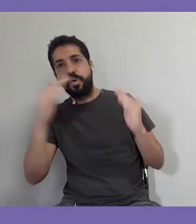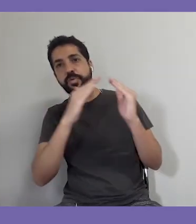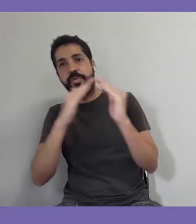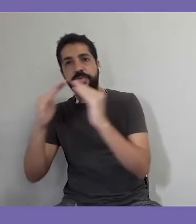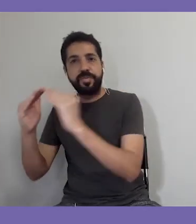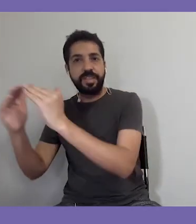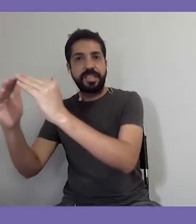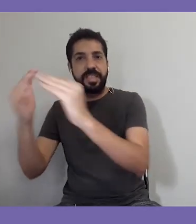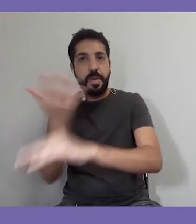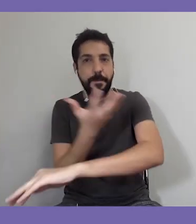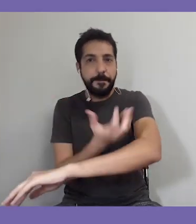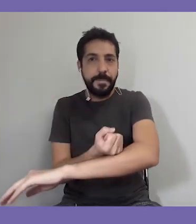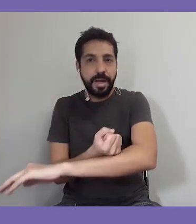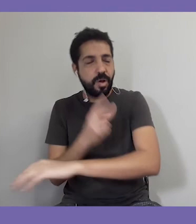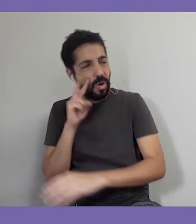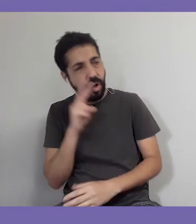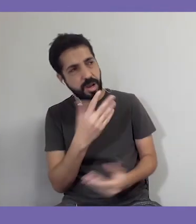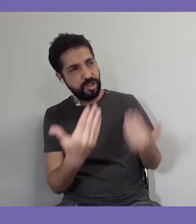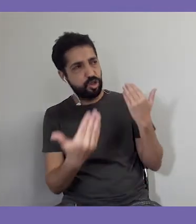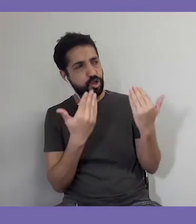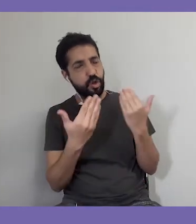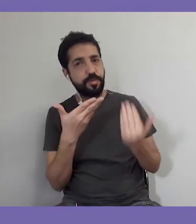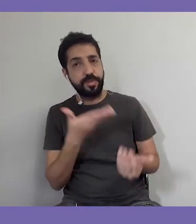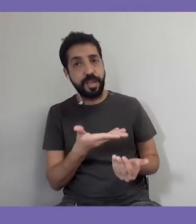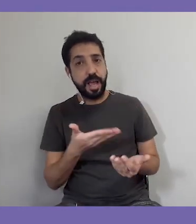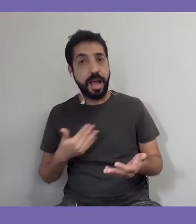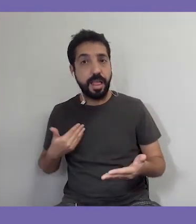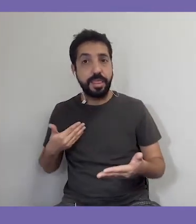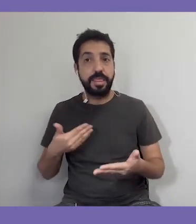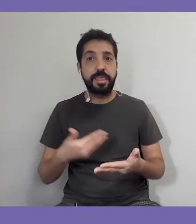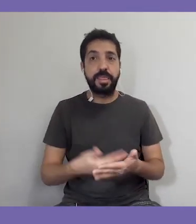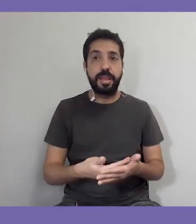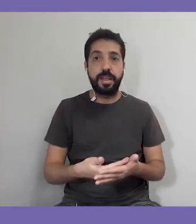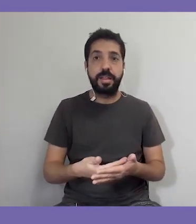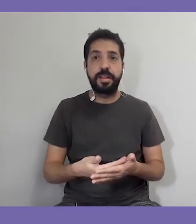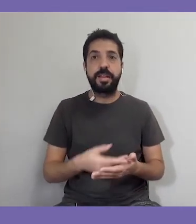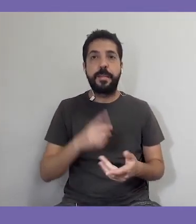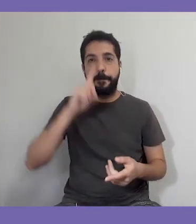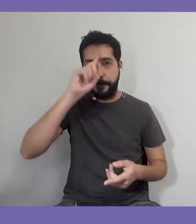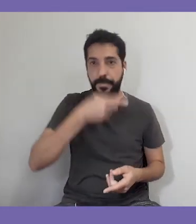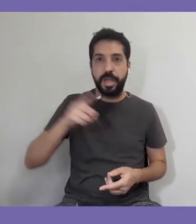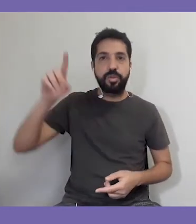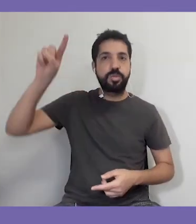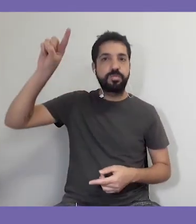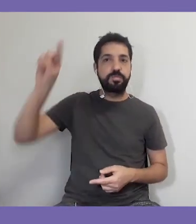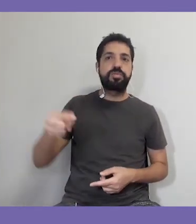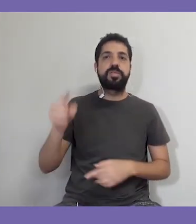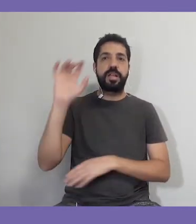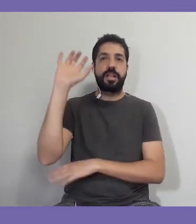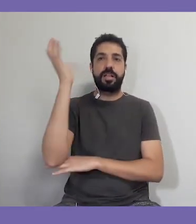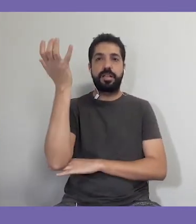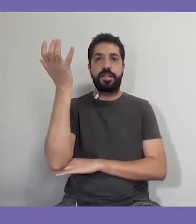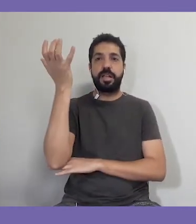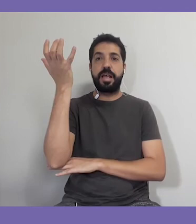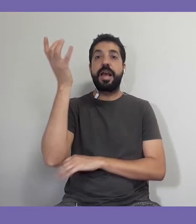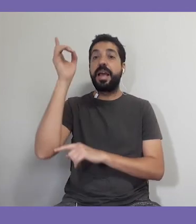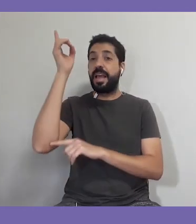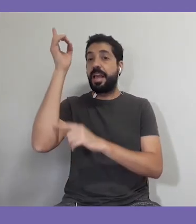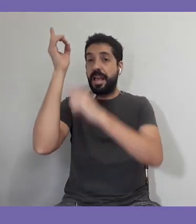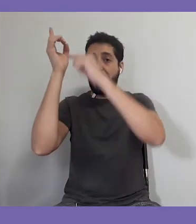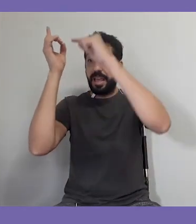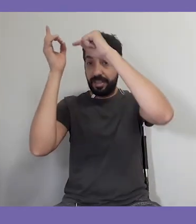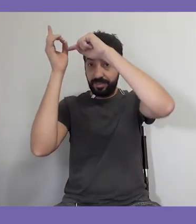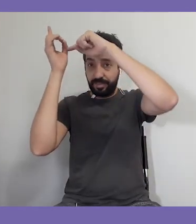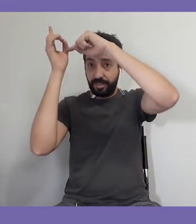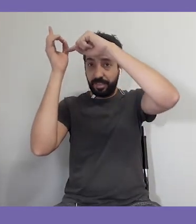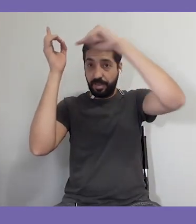desconfiança dos vizinhos brancos ali da região, até que fizeram ele descer da árvore, mas ele continuou ali por